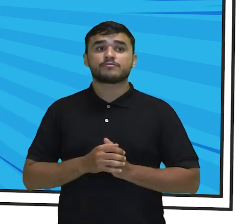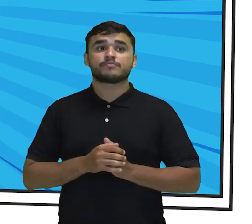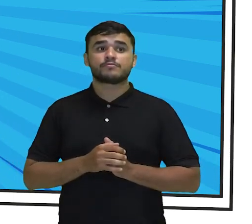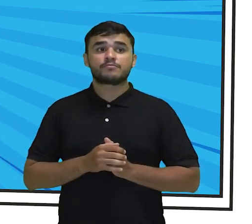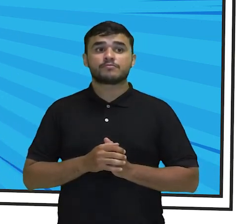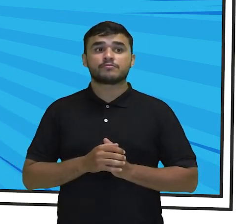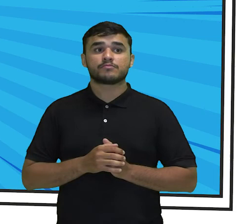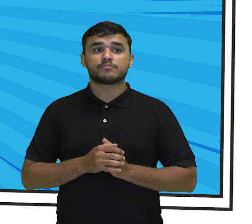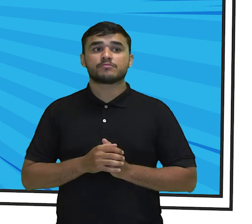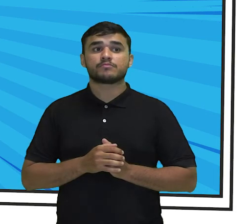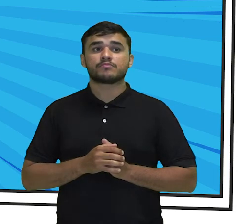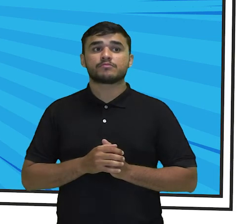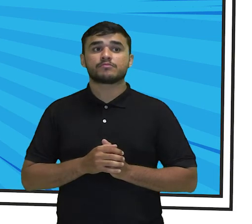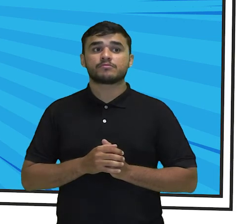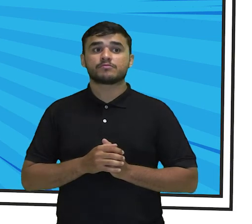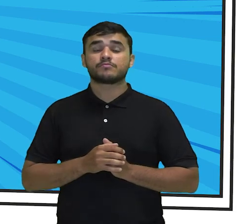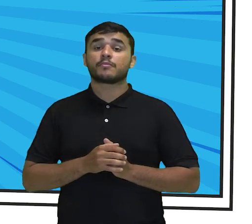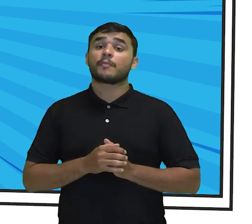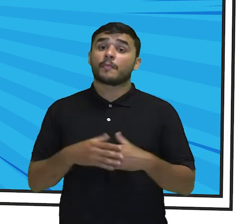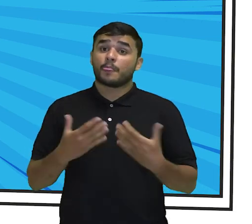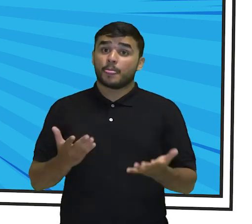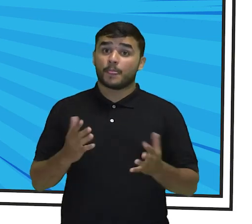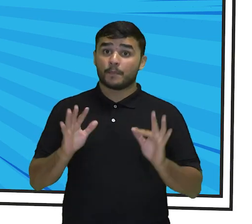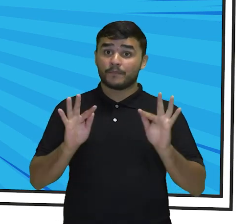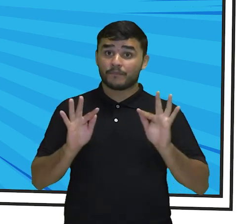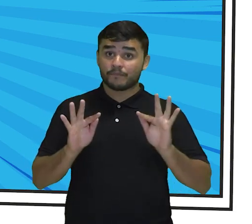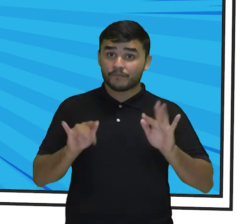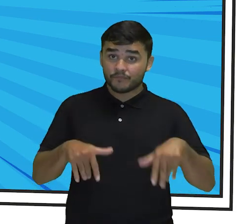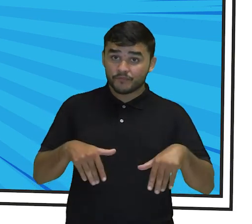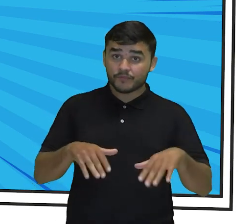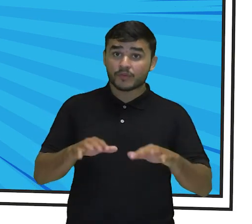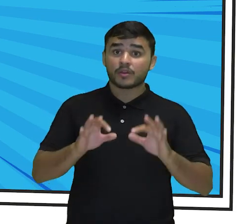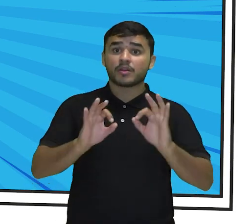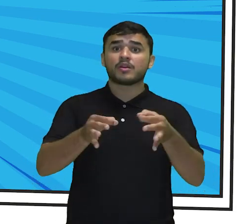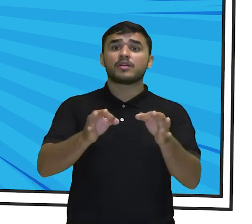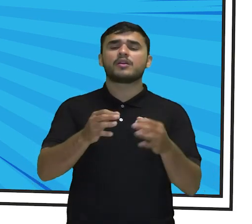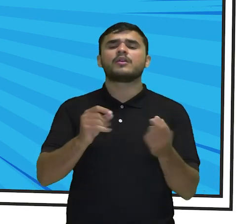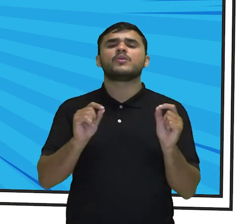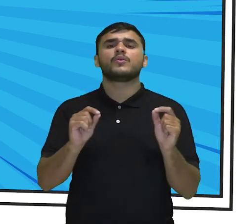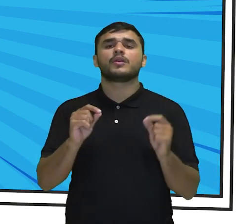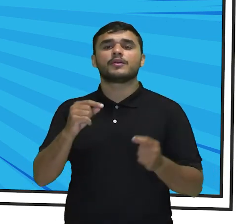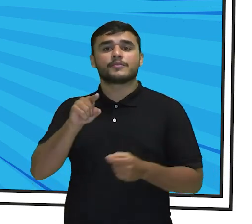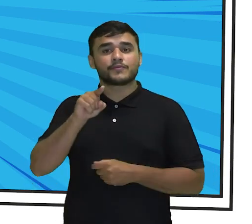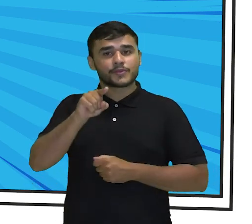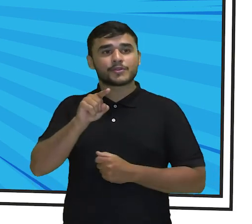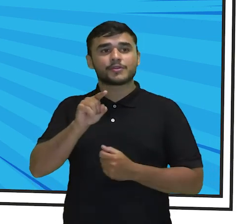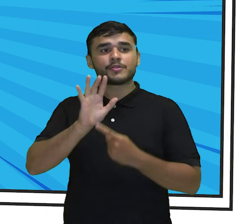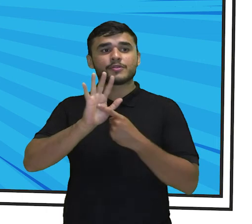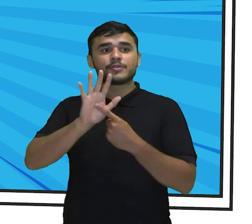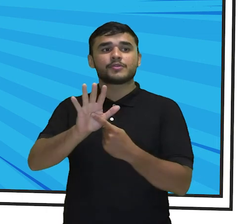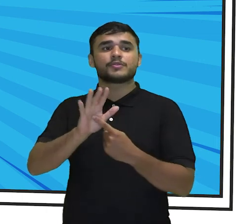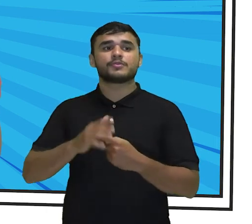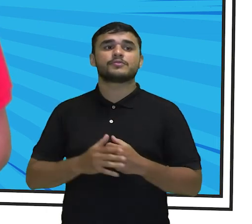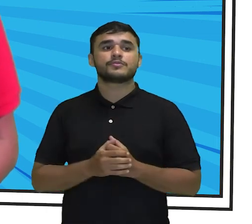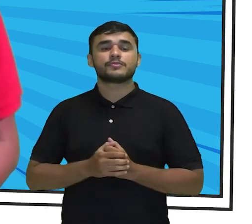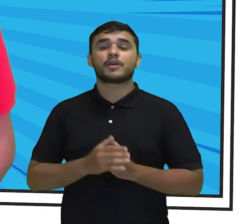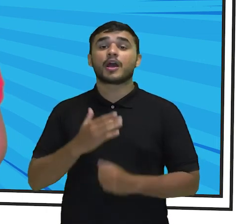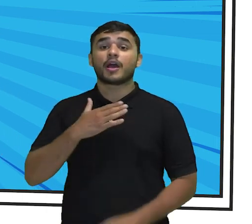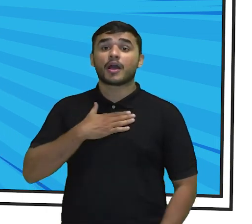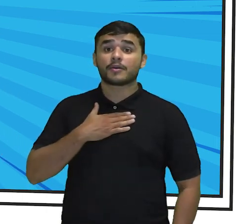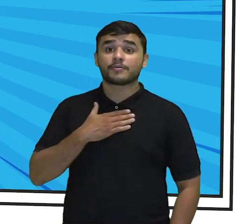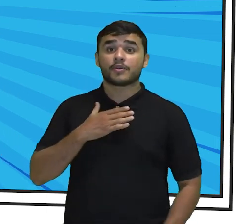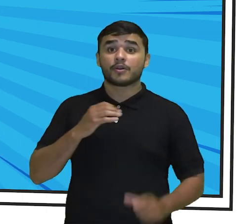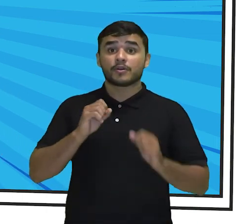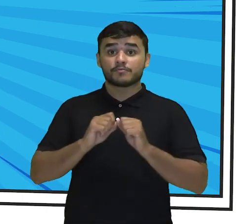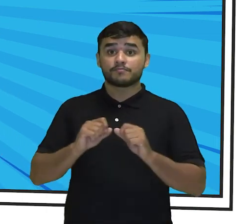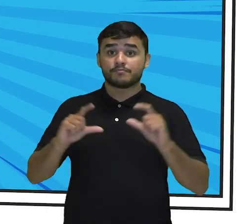irei finalizar meu momento deixando aqui para vocês esse meu slide